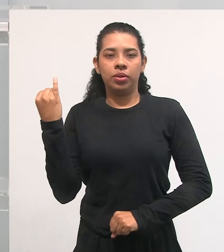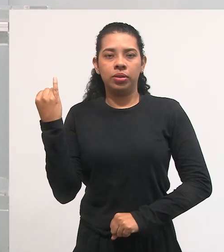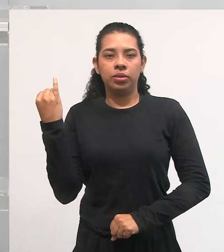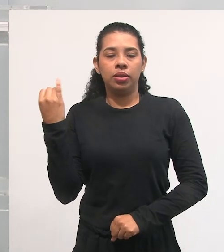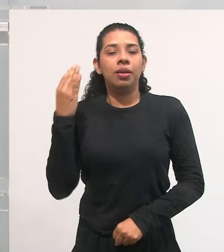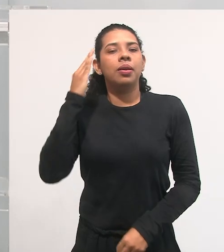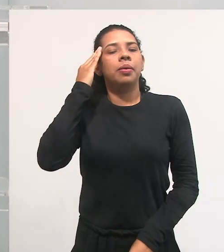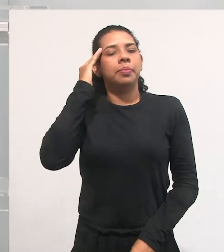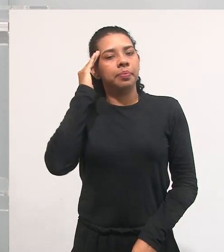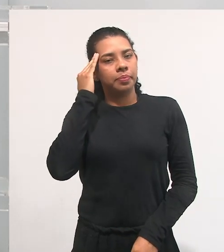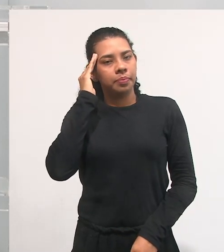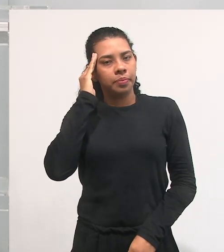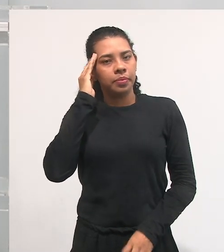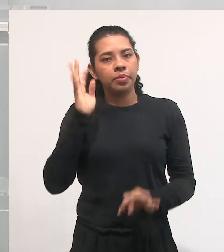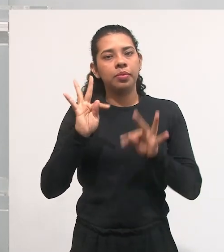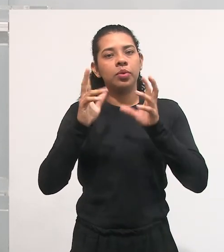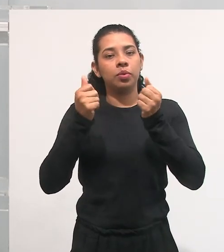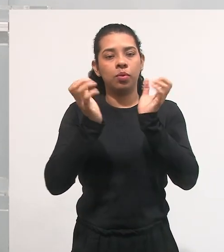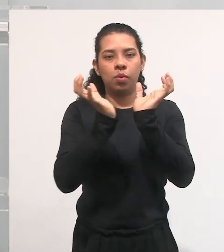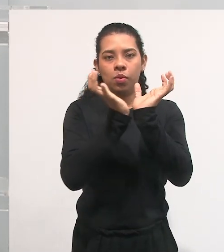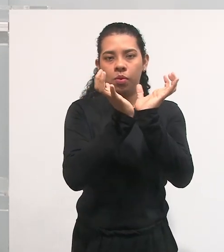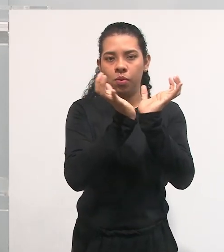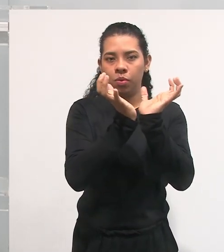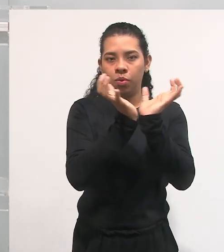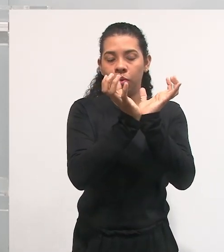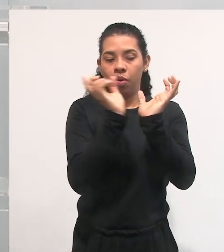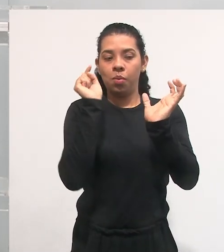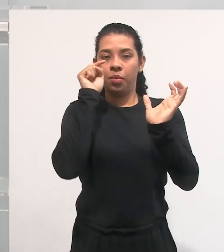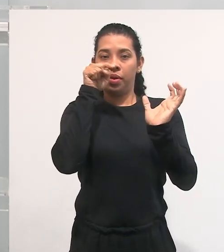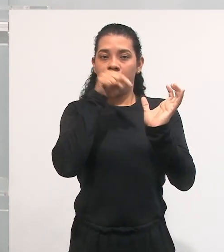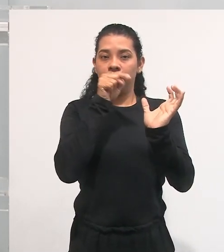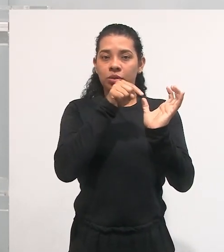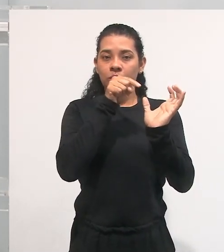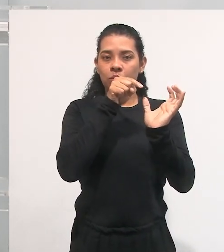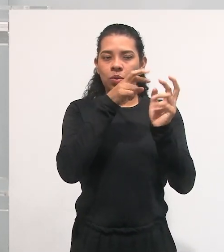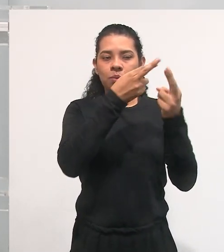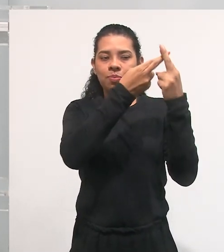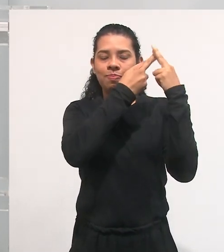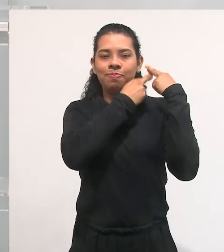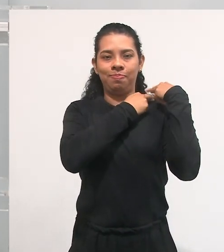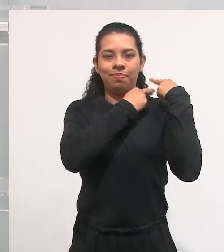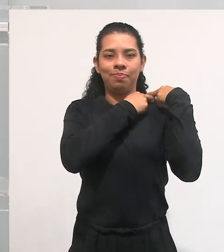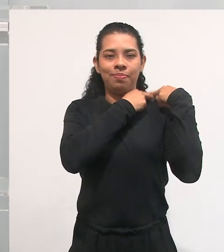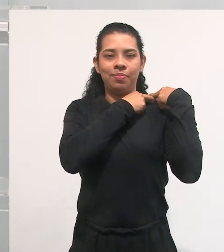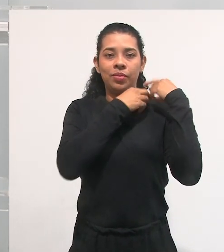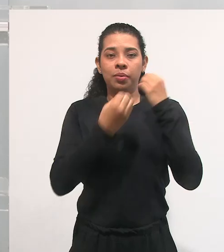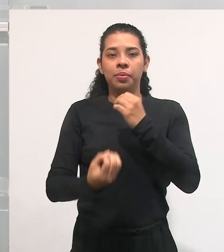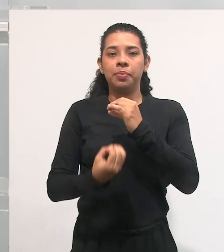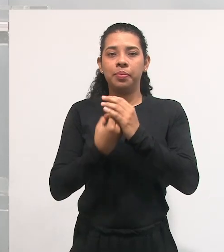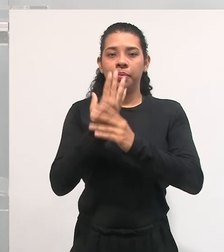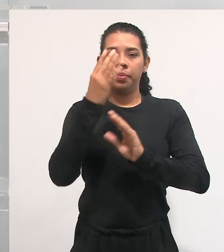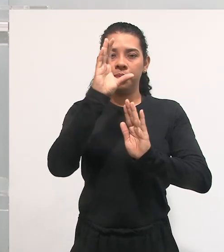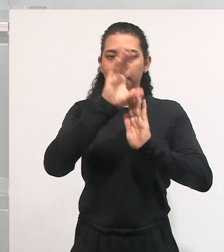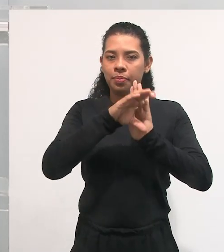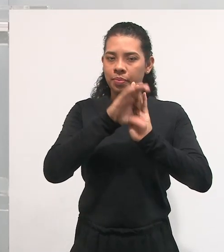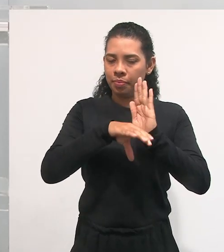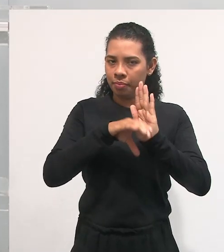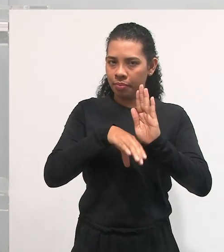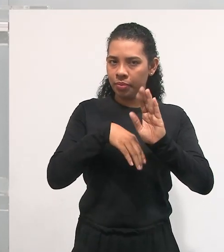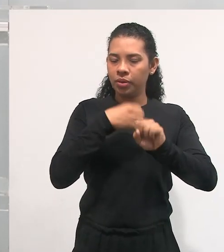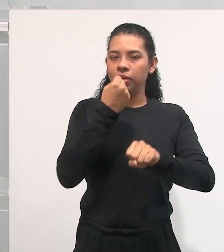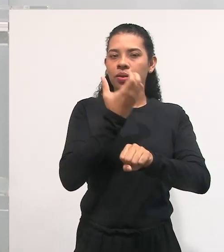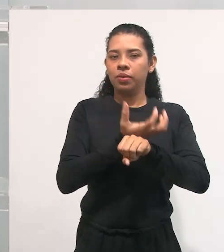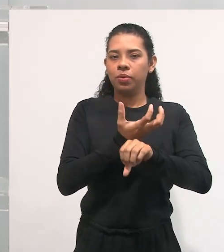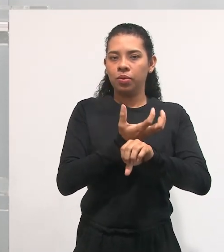o currículo são grupos de interesse. O que é decidido, o que é colocado no currículo são algumas pessoas que